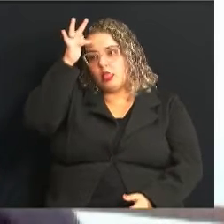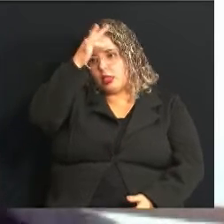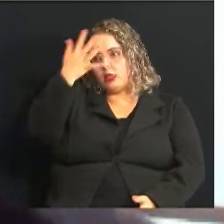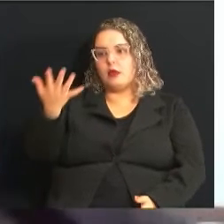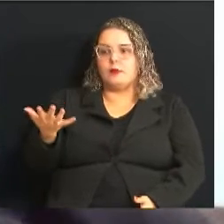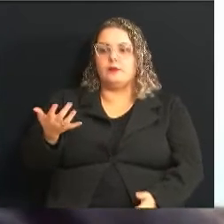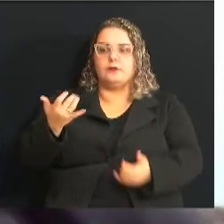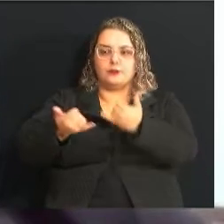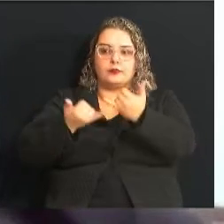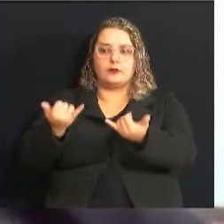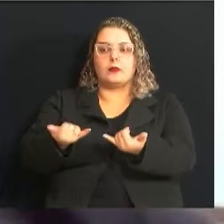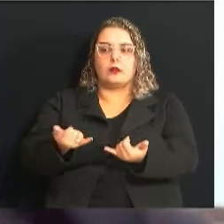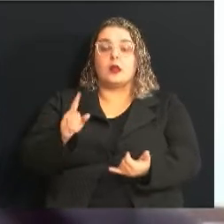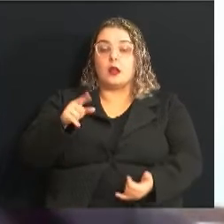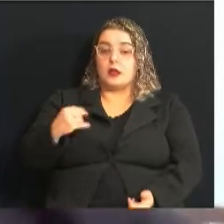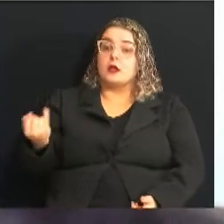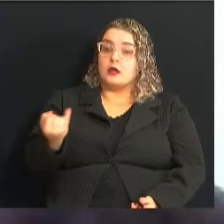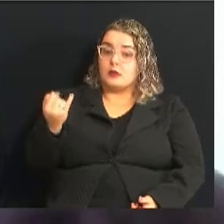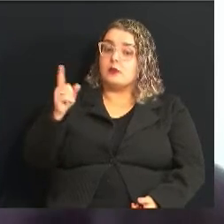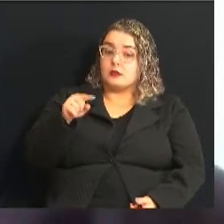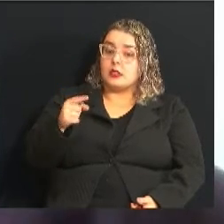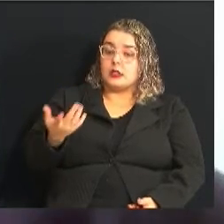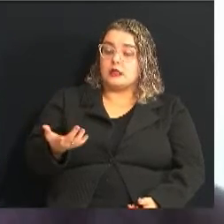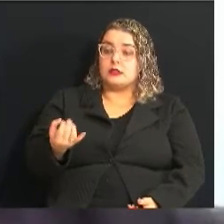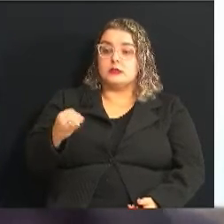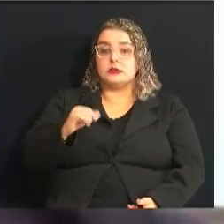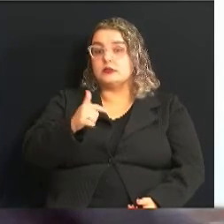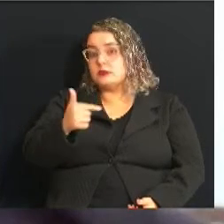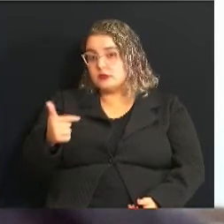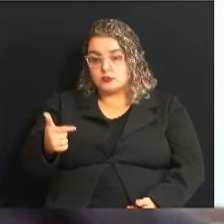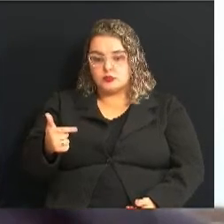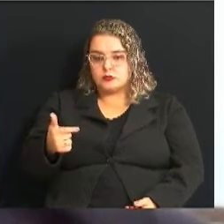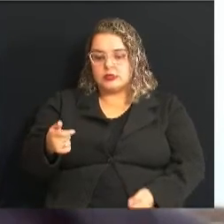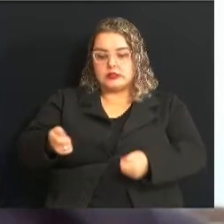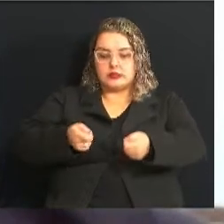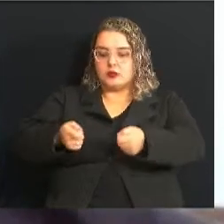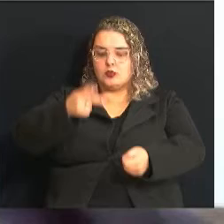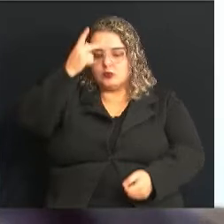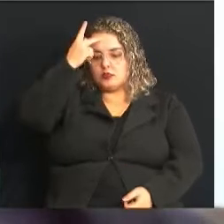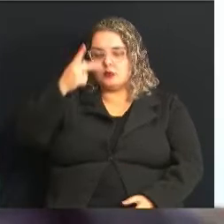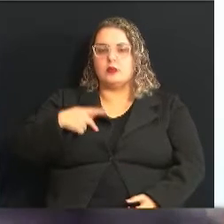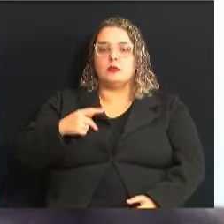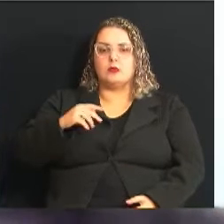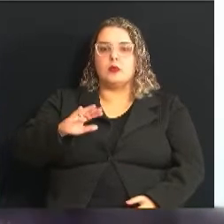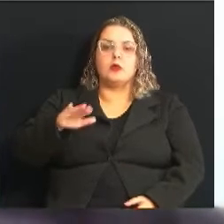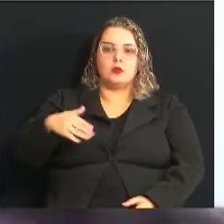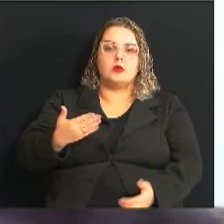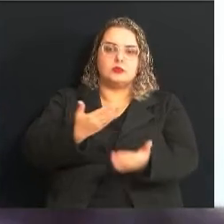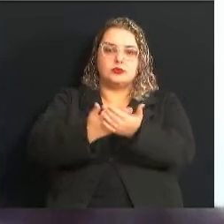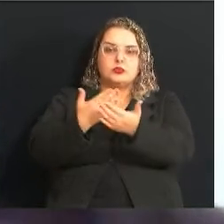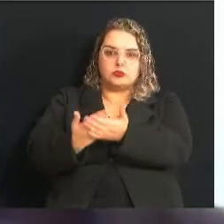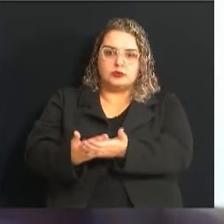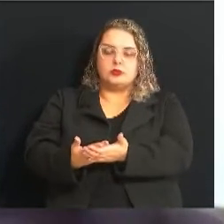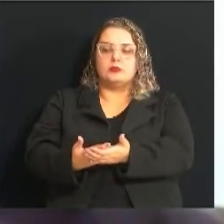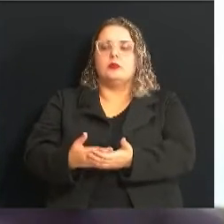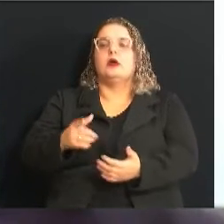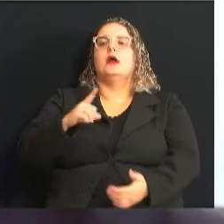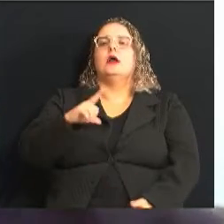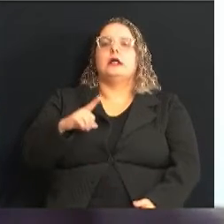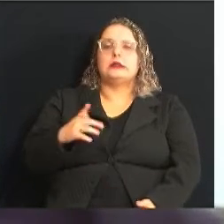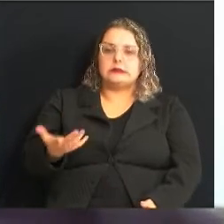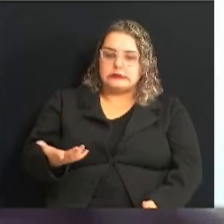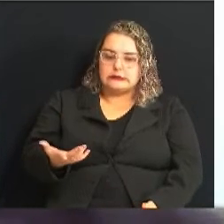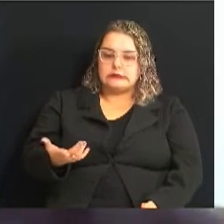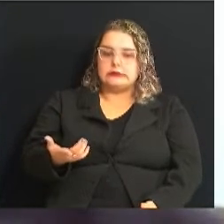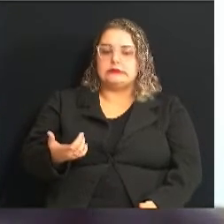brinco, eles são importantes para isso. Se você não tem esse autocontrole, né, quando o estudante sabe que ele vai cair em tentação, vai lá dar uma